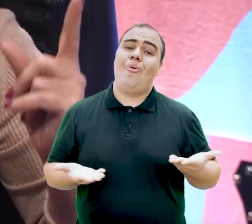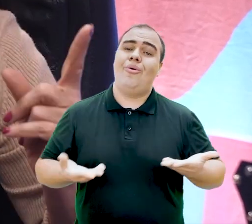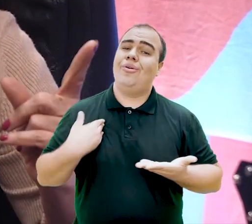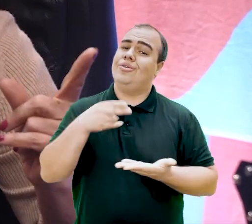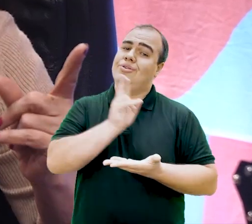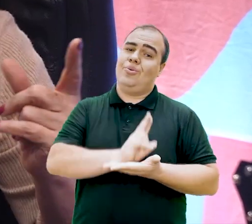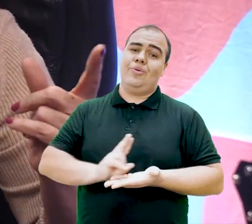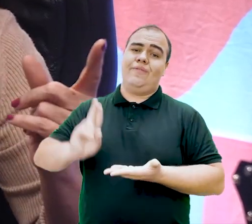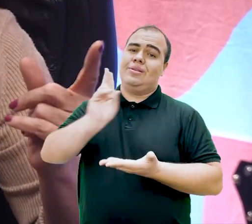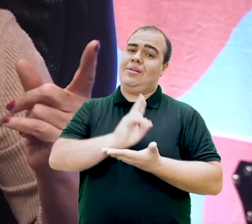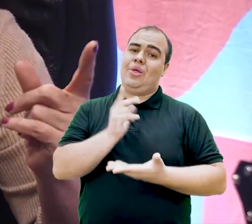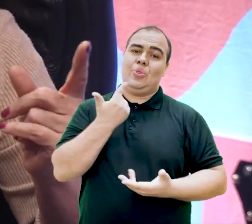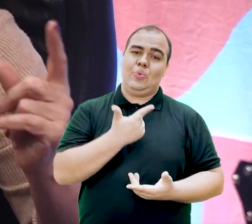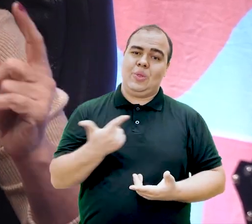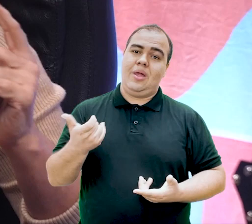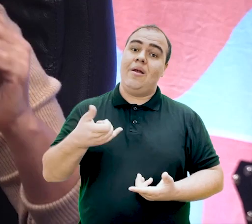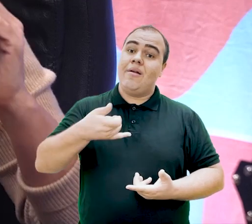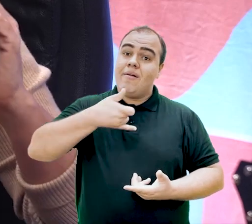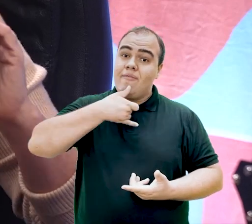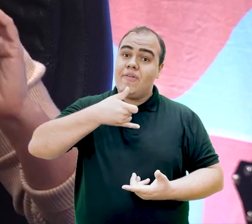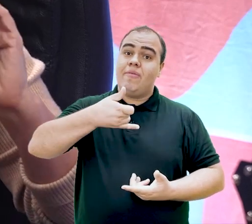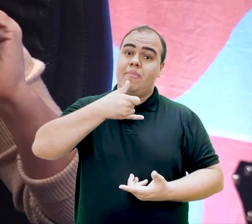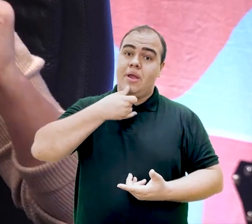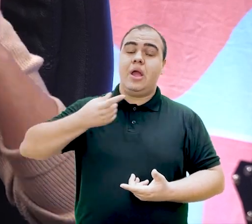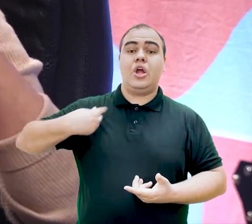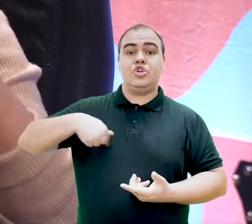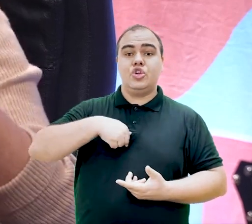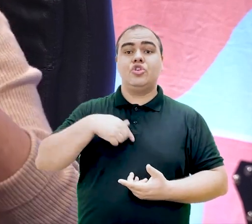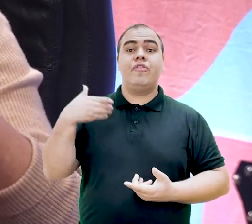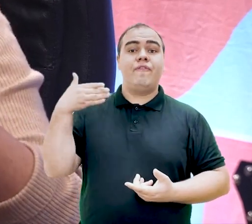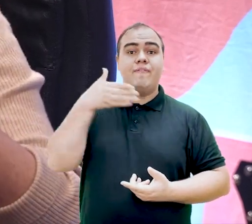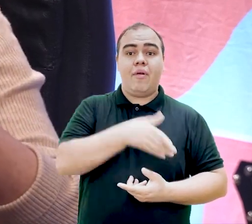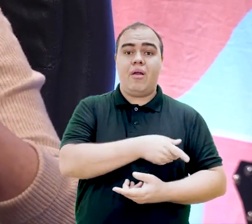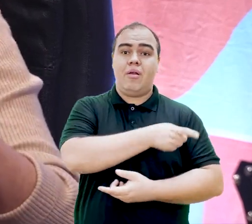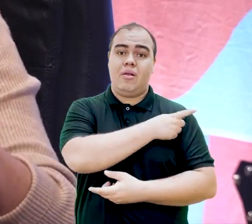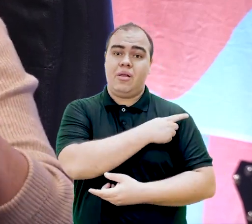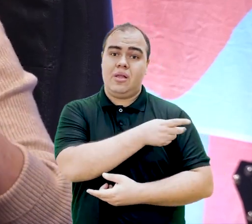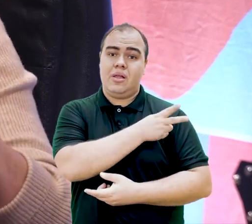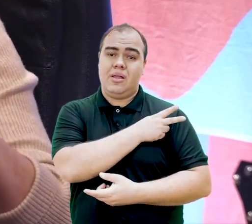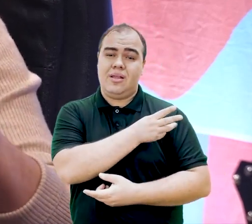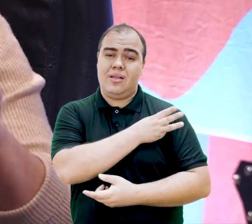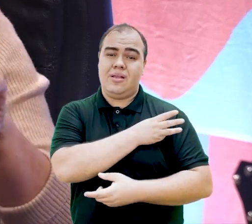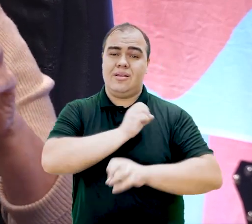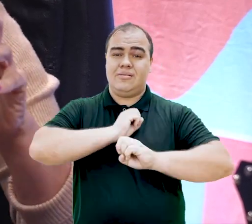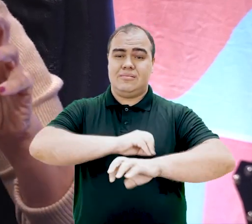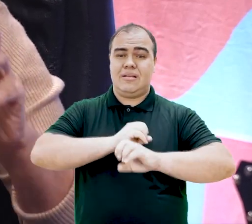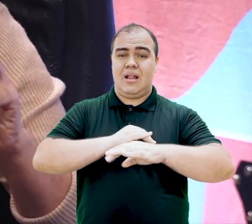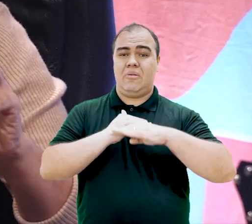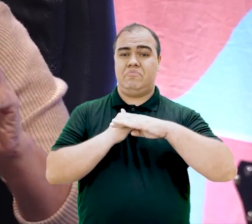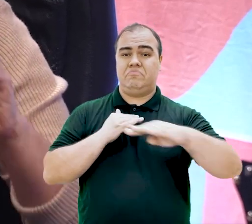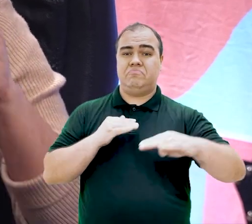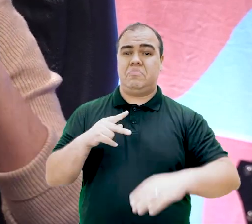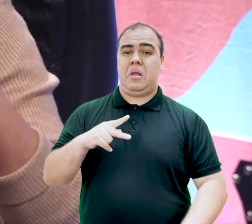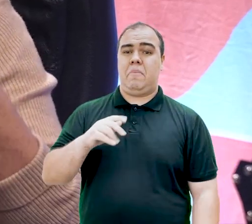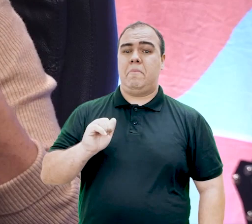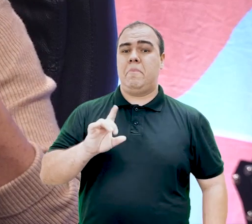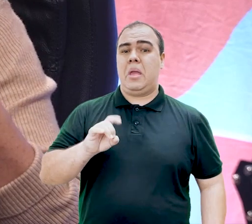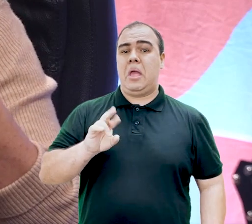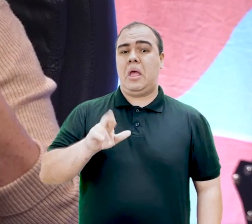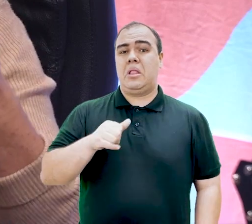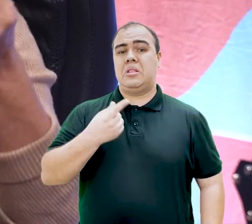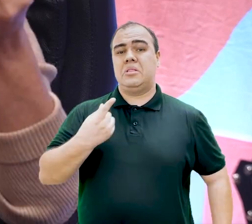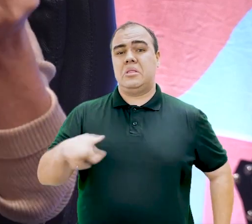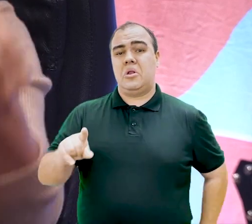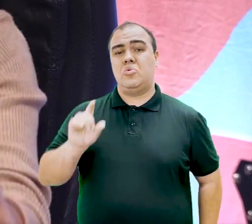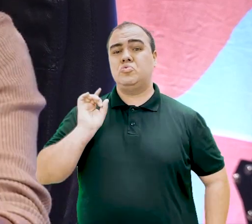hoje nem na universidade está infelizmente a gente a gente vai para o ensino médio aprendendo padrões estabelecidos e chaves